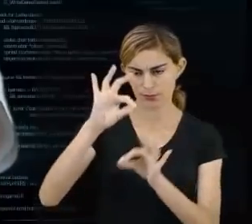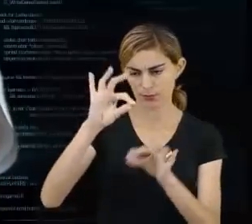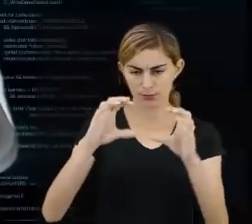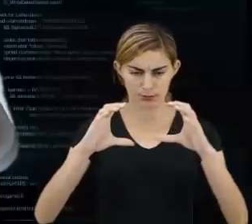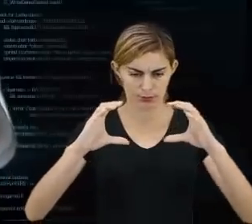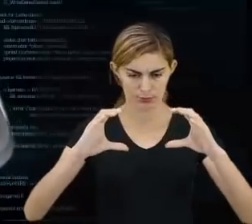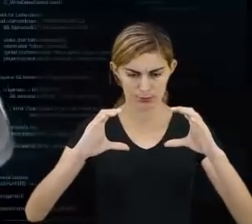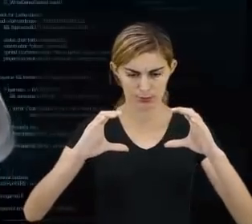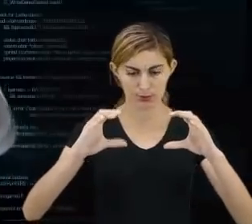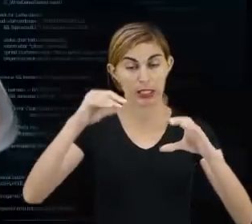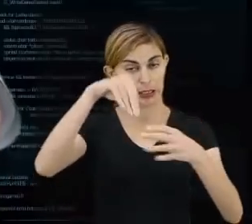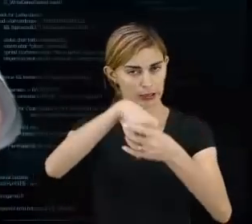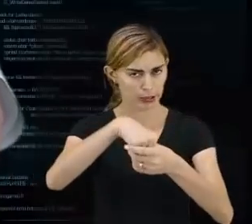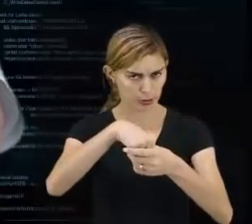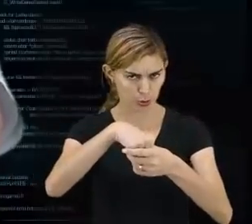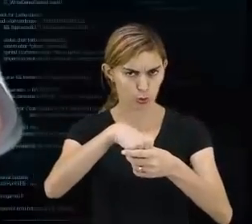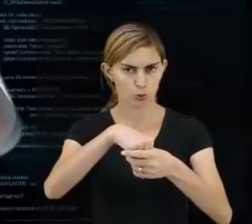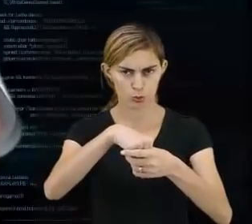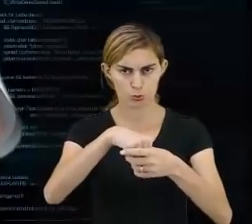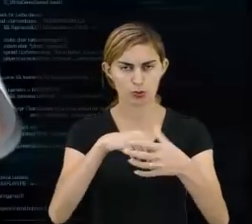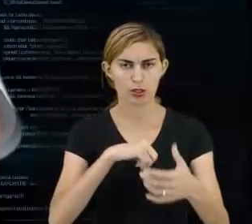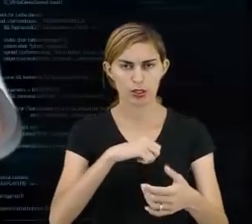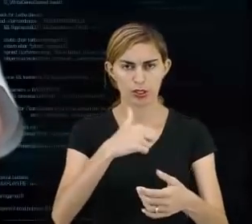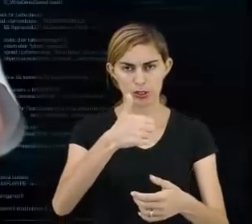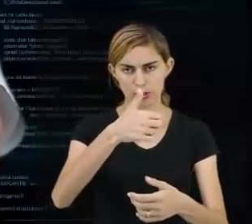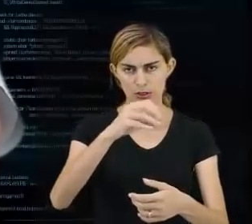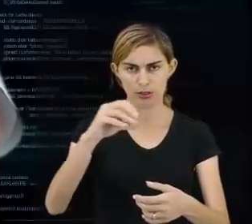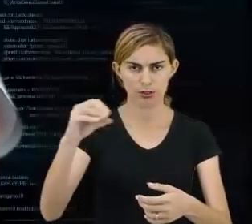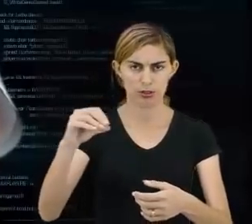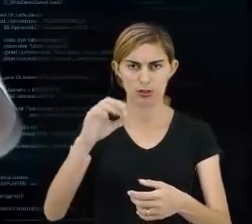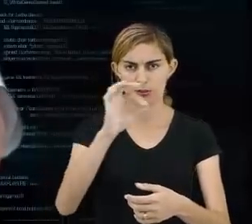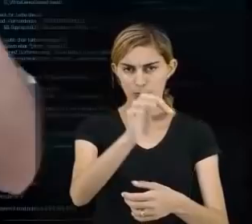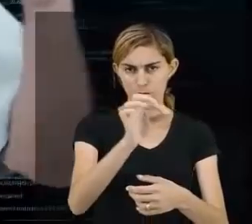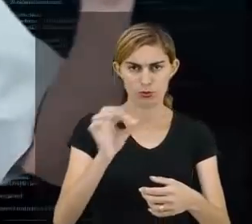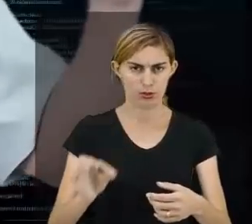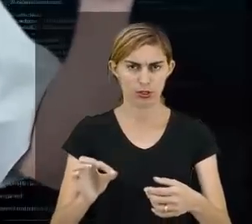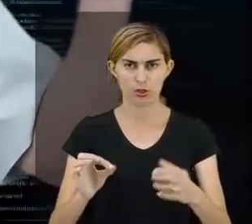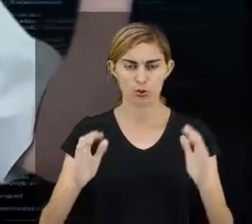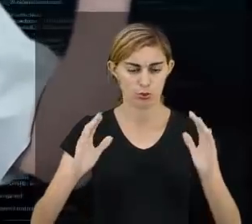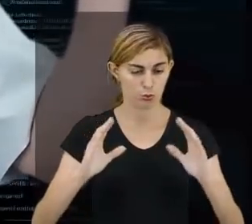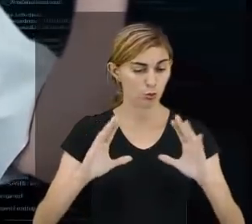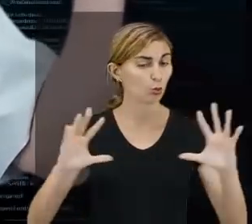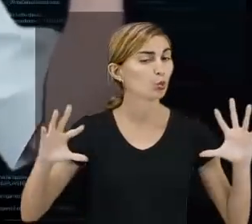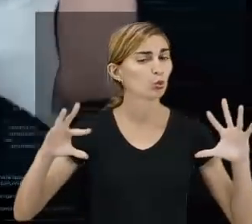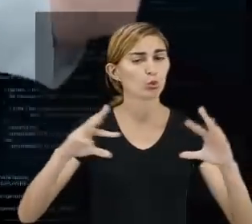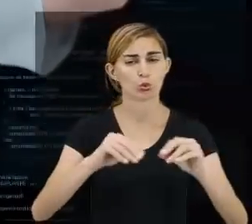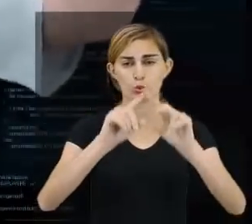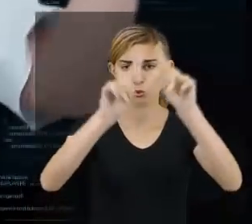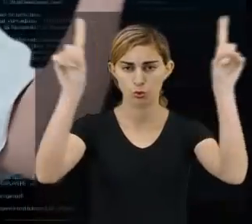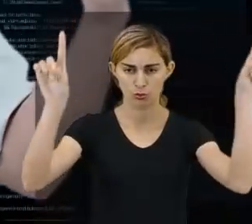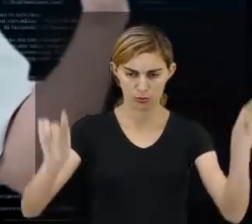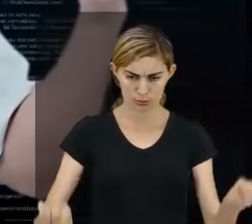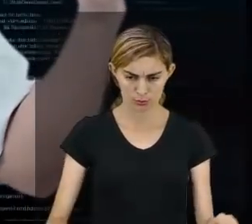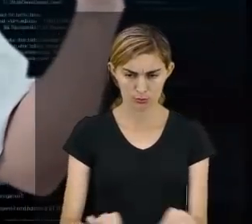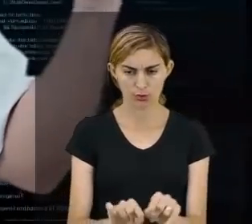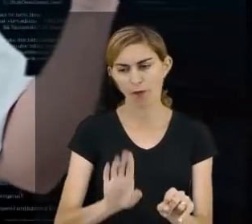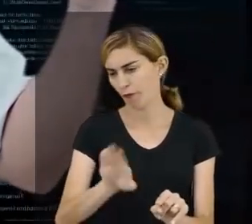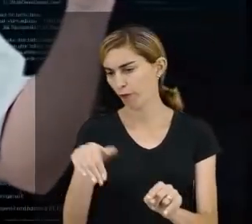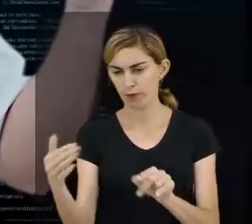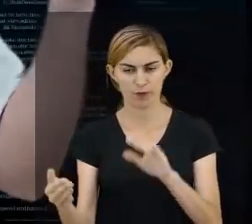esse elemento que está dentro, ele vai ter um tamanho de 100%. Então, ele vai ocupar toda a área do elemento